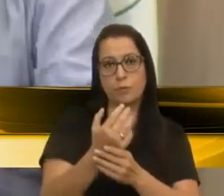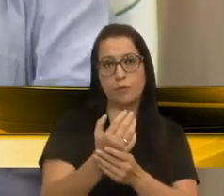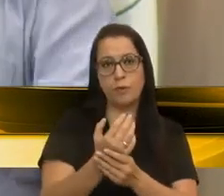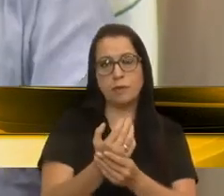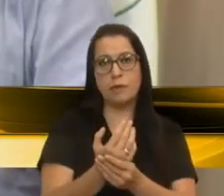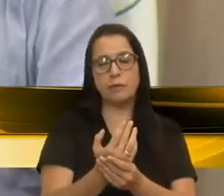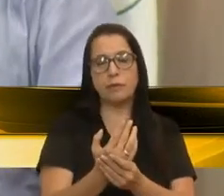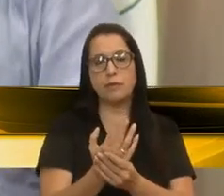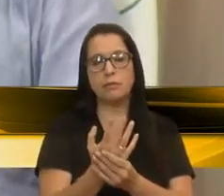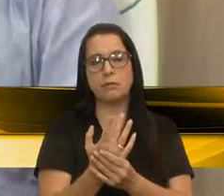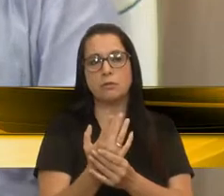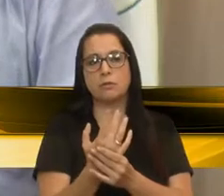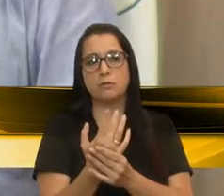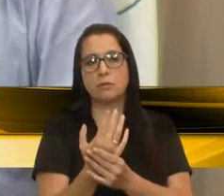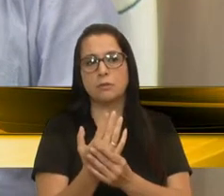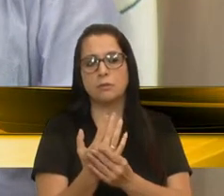Sul,